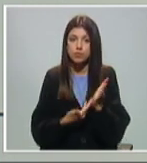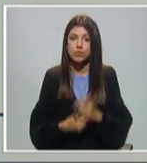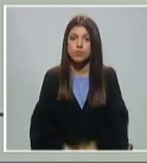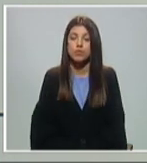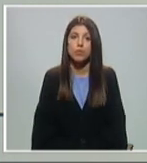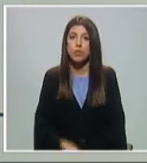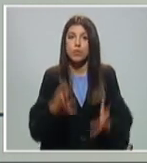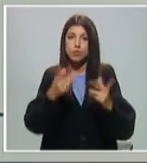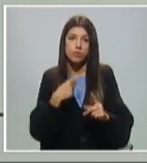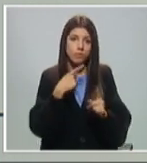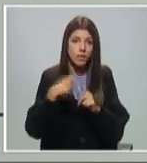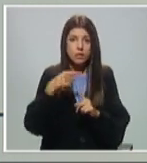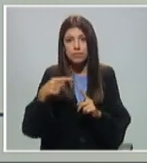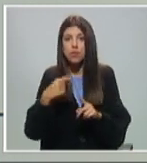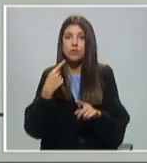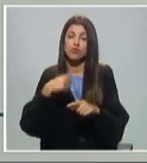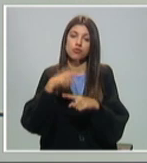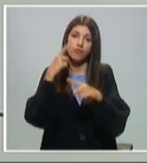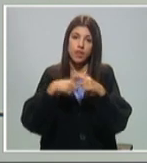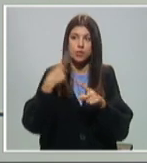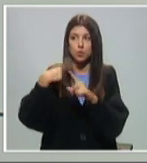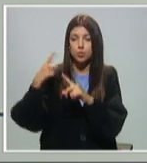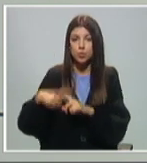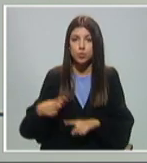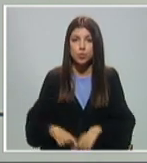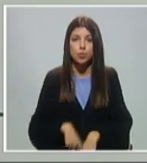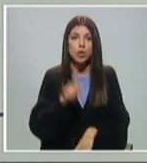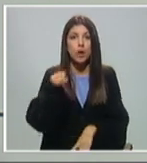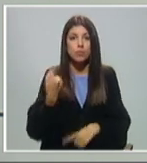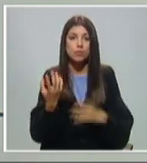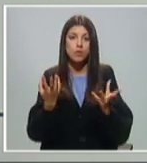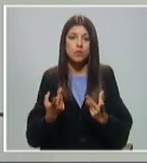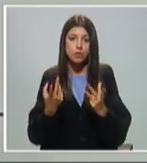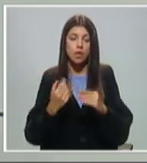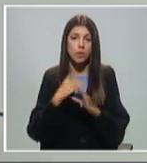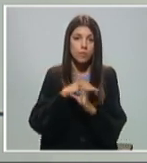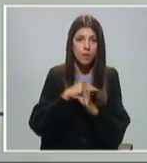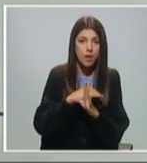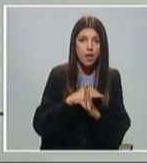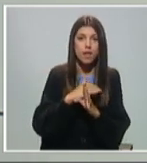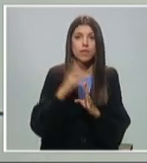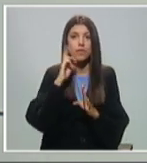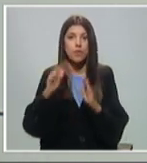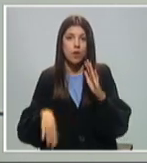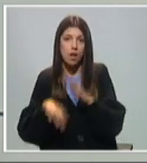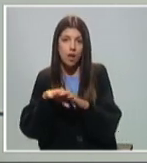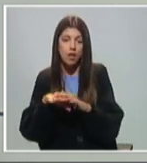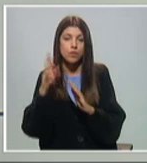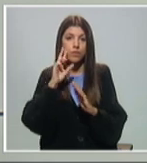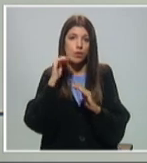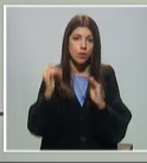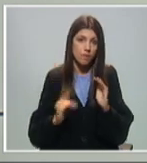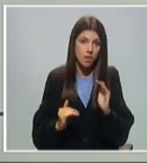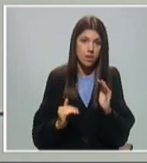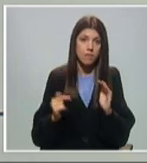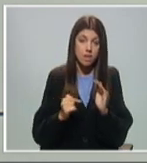que já usas há algum tempo e depois vamos calcular a média, o valor mais alto, o valor mais baixo e algumas